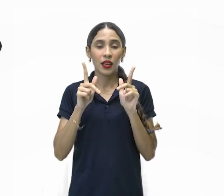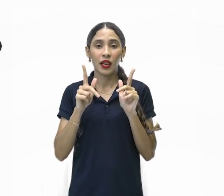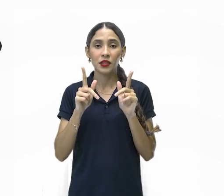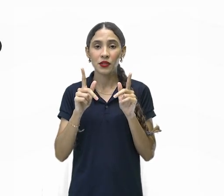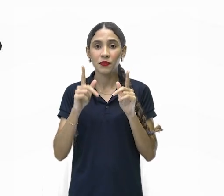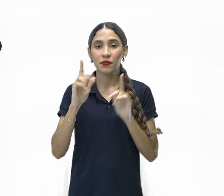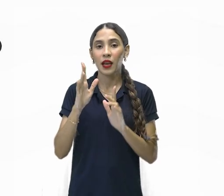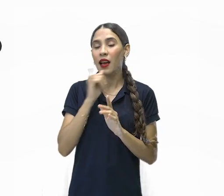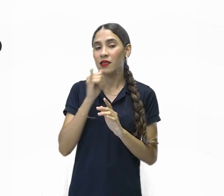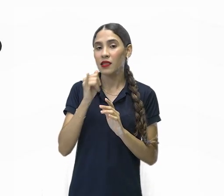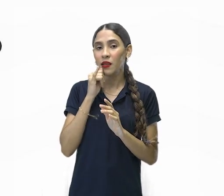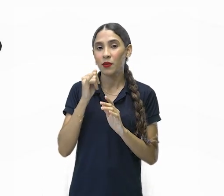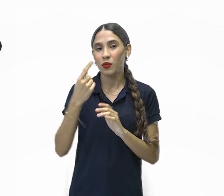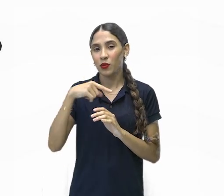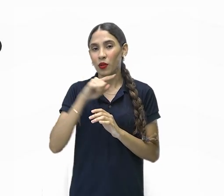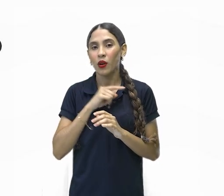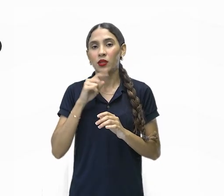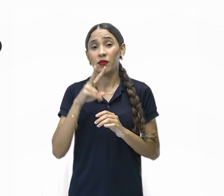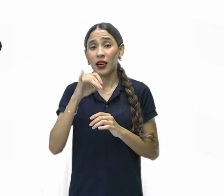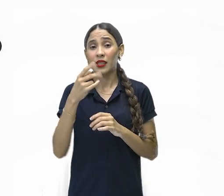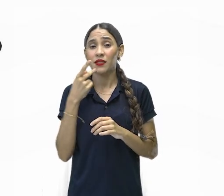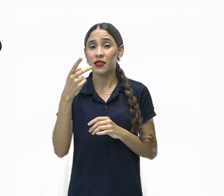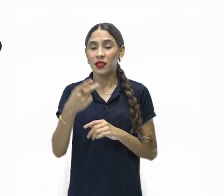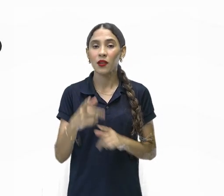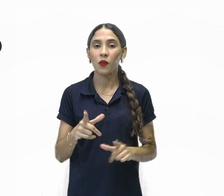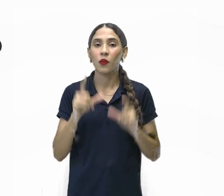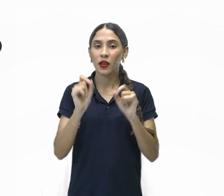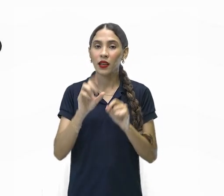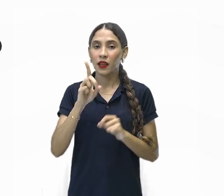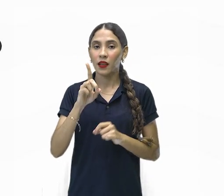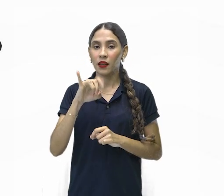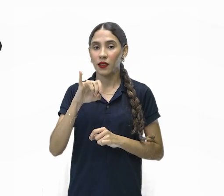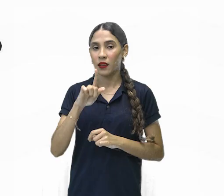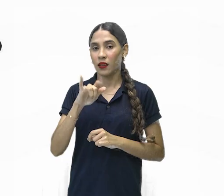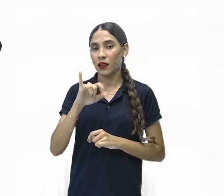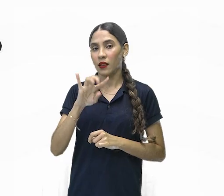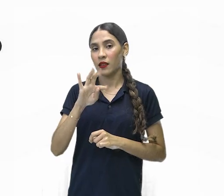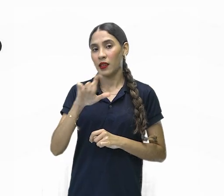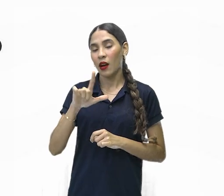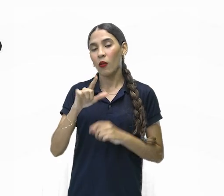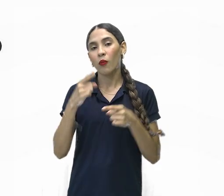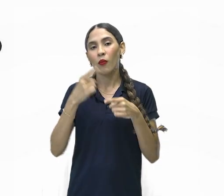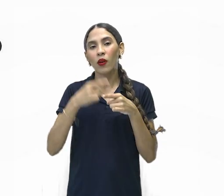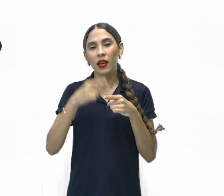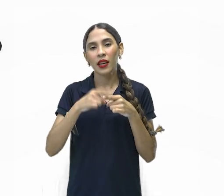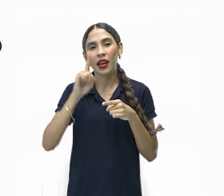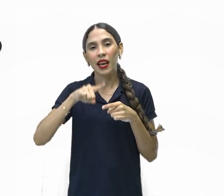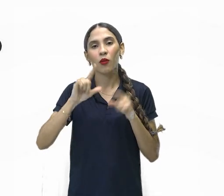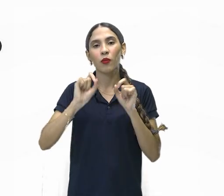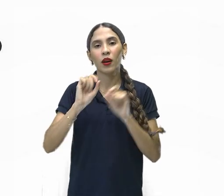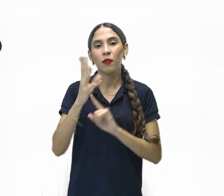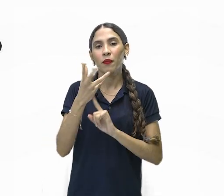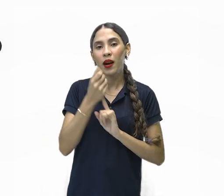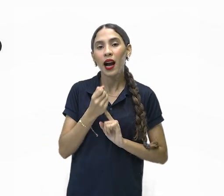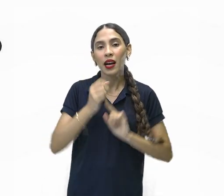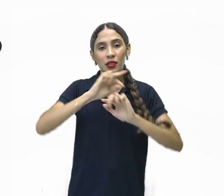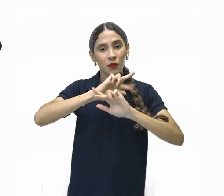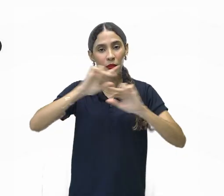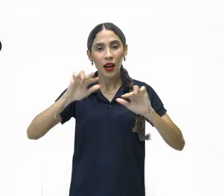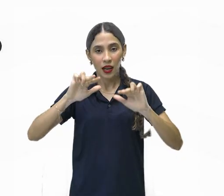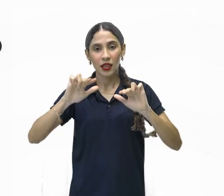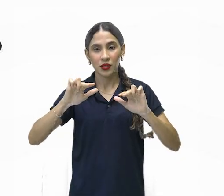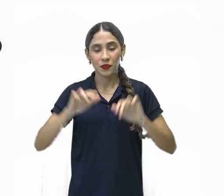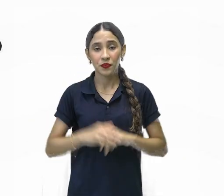diferentes de algo que a gente vai dizer ser digital, porque ela já vai ser uma obra